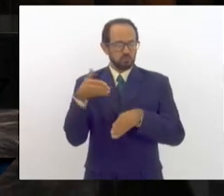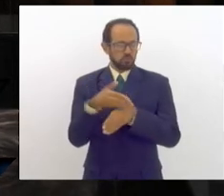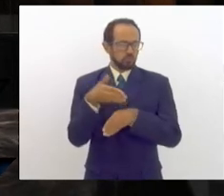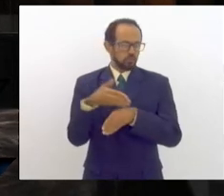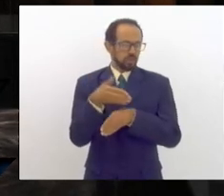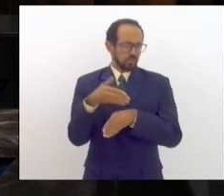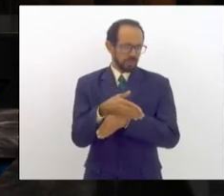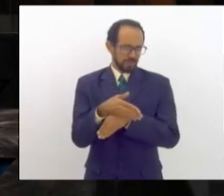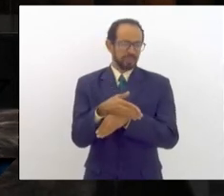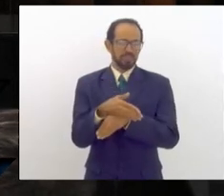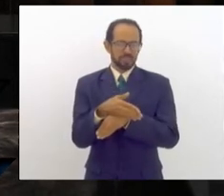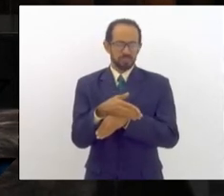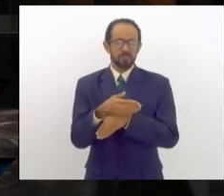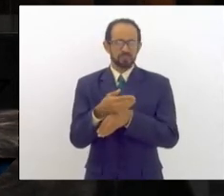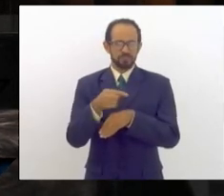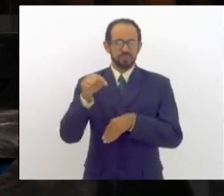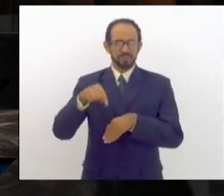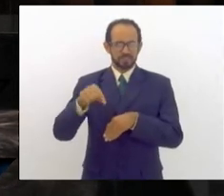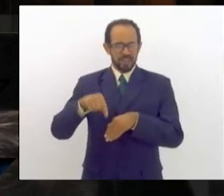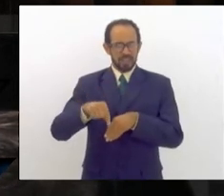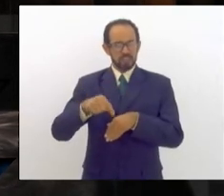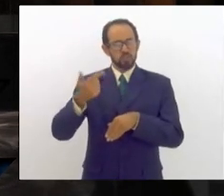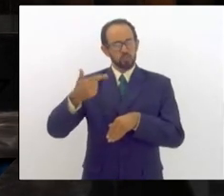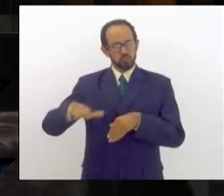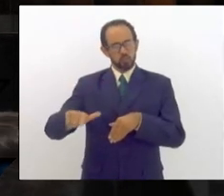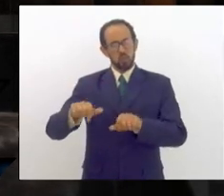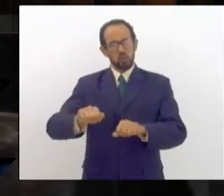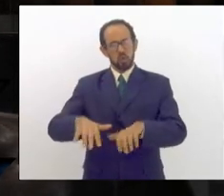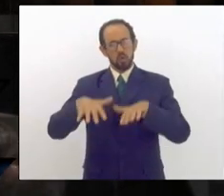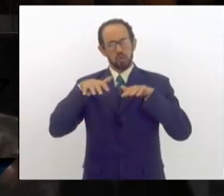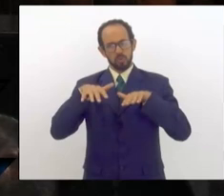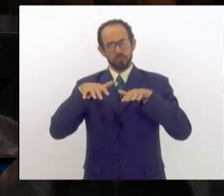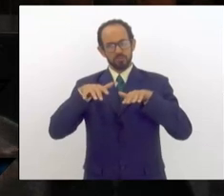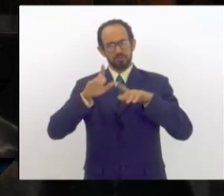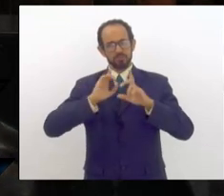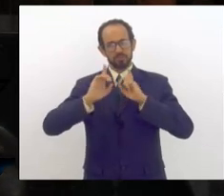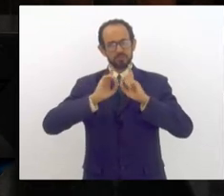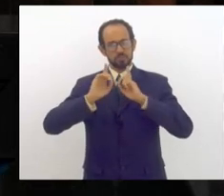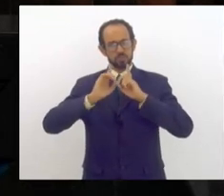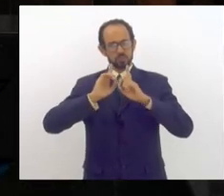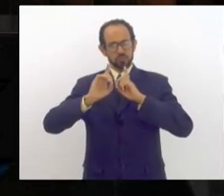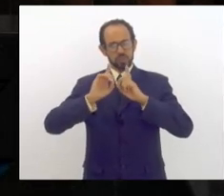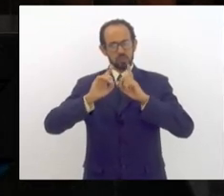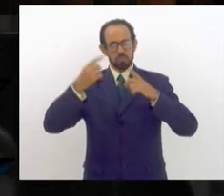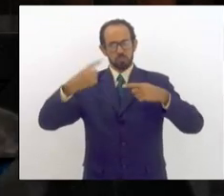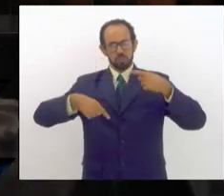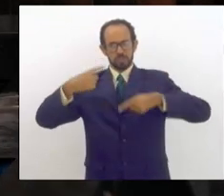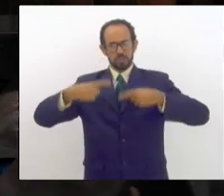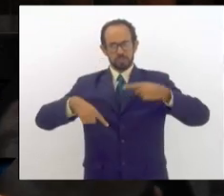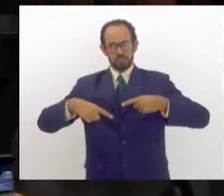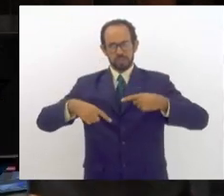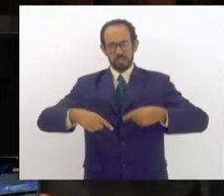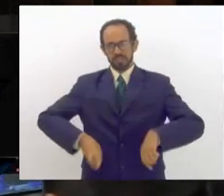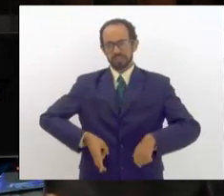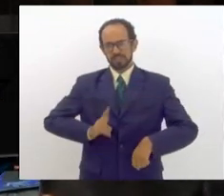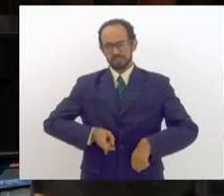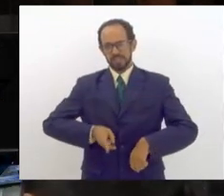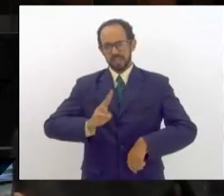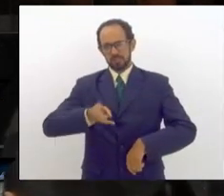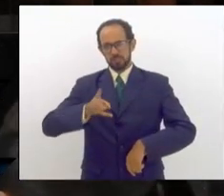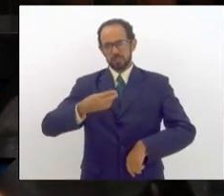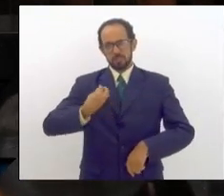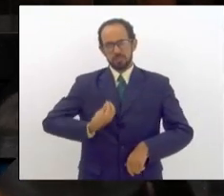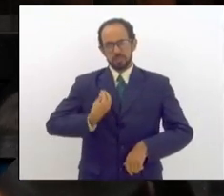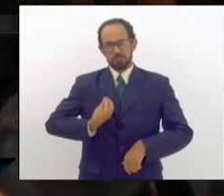deste dos outros auditórios antes se discute política inclusive com uma boa participação sempre